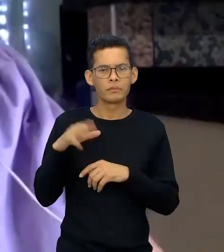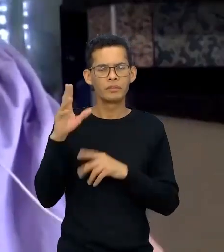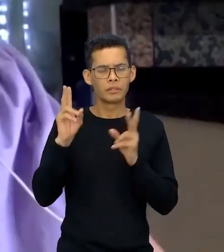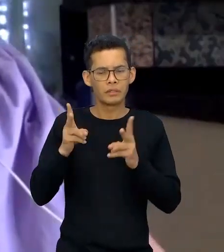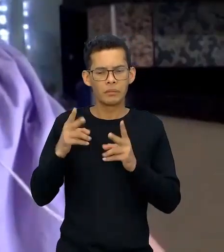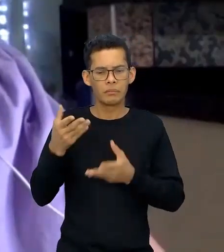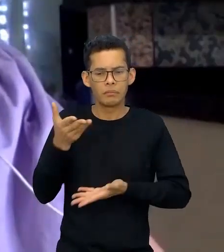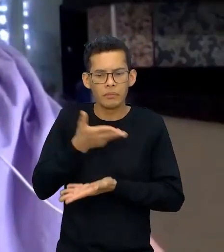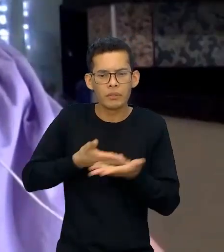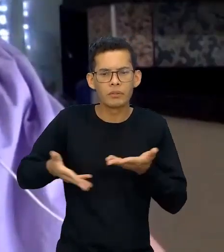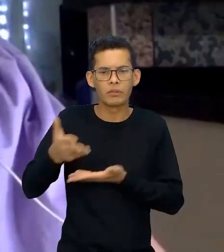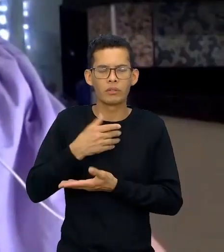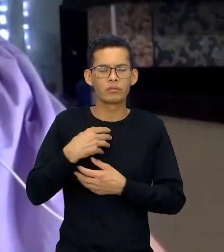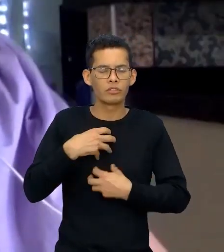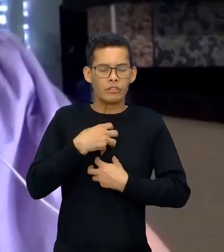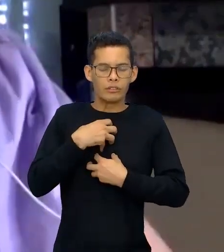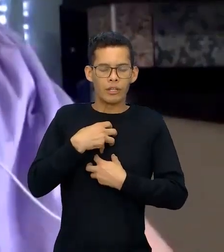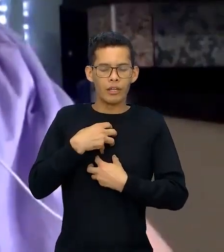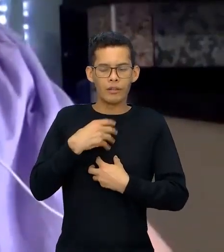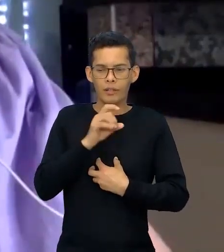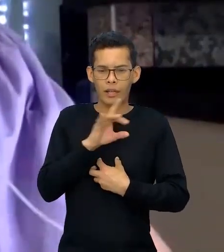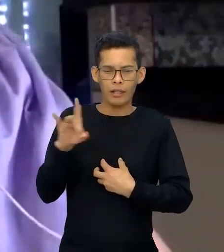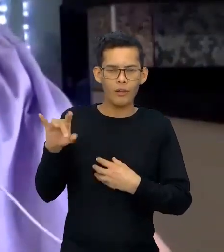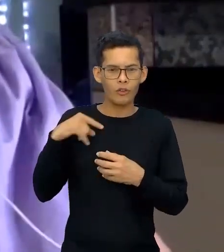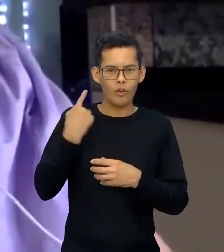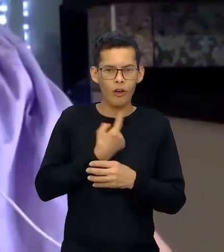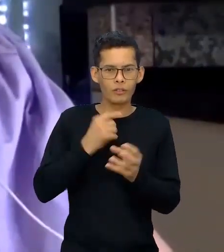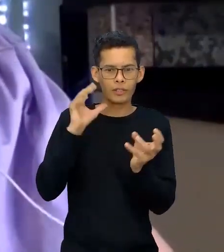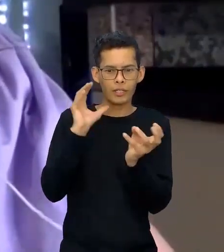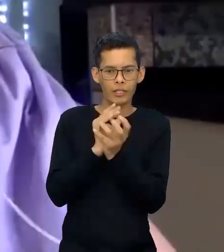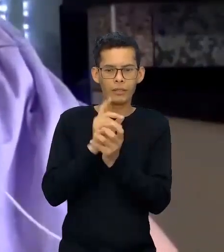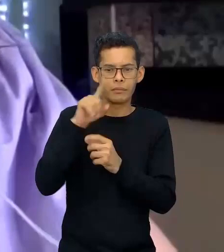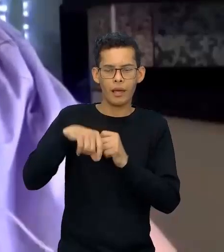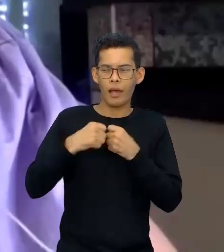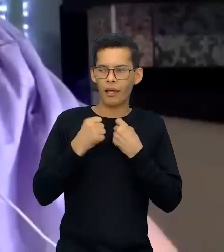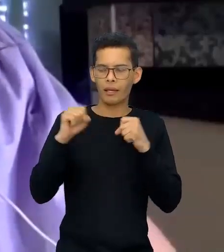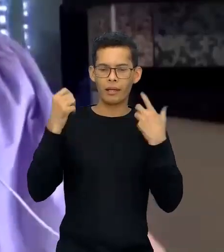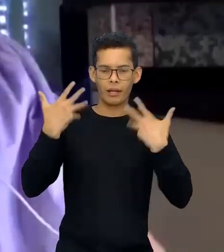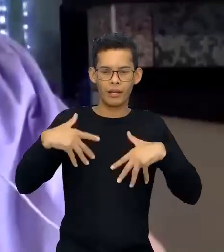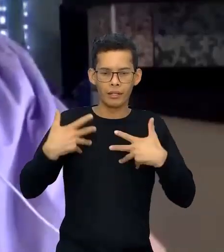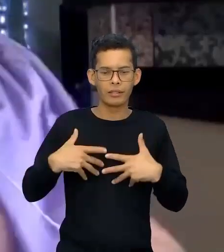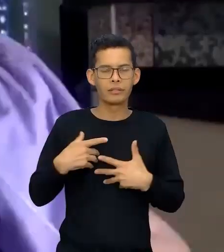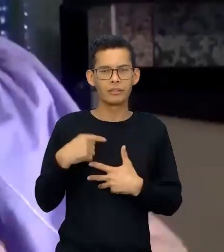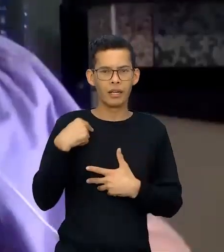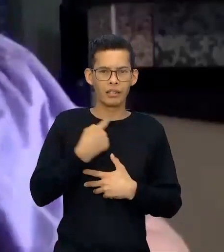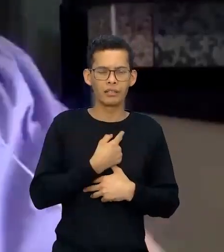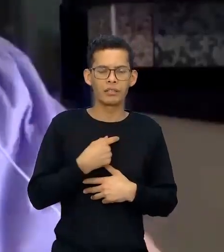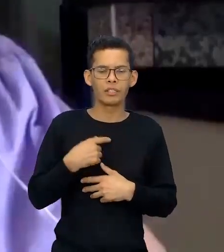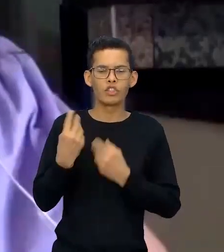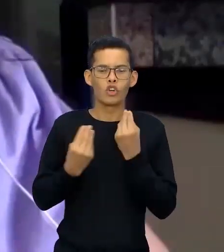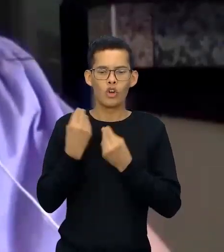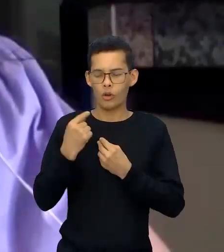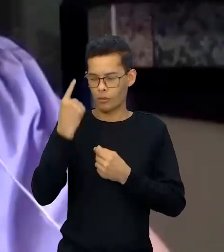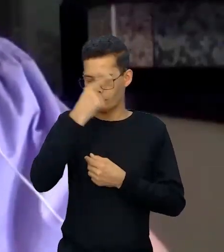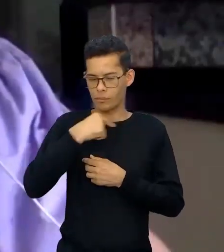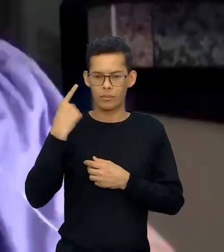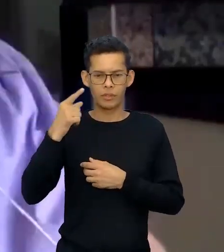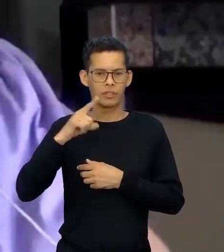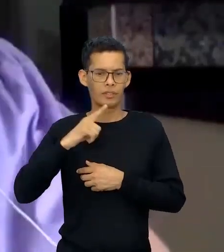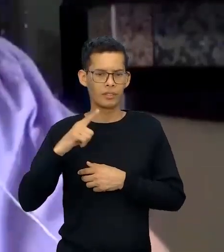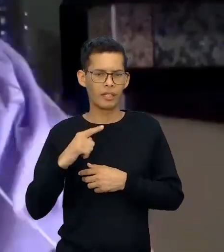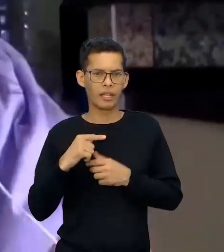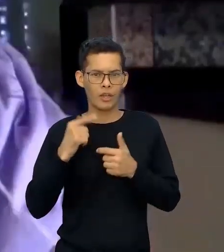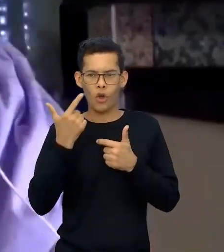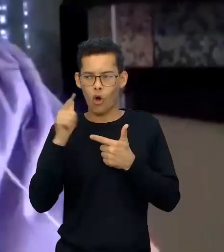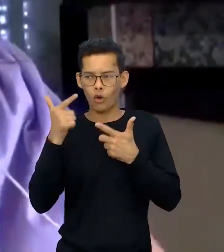nossa carinha. Afinal, essa equipe é gigantesca. Ela não tem só essas carinhas, mais a carinha da Mari, que